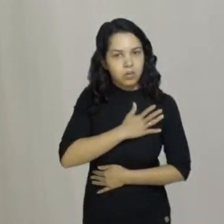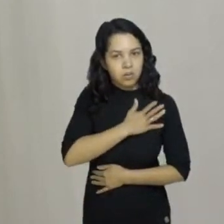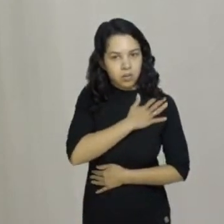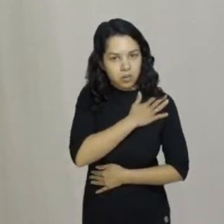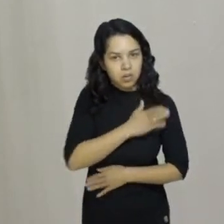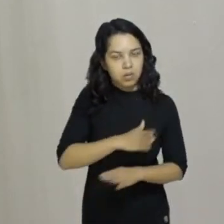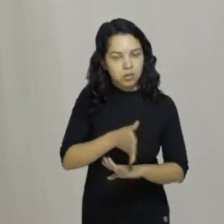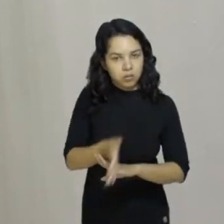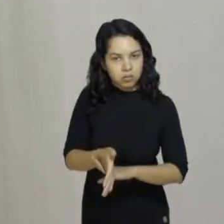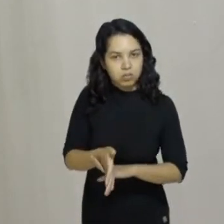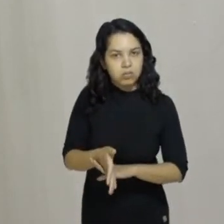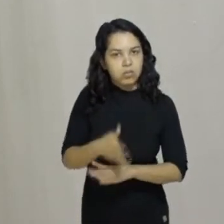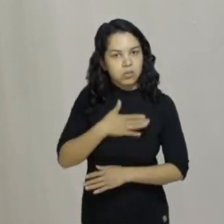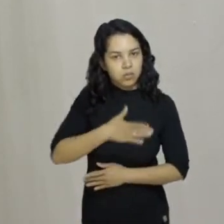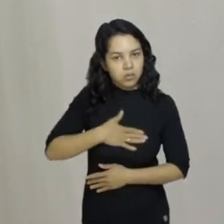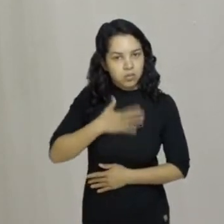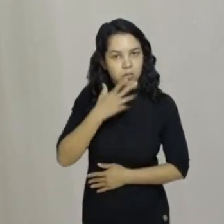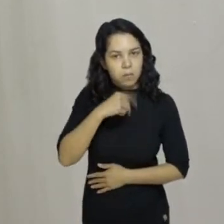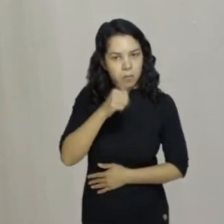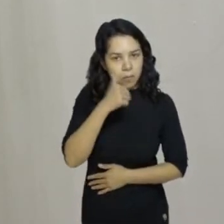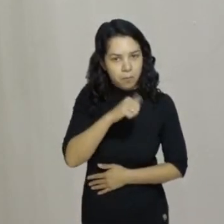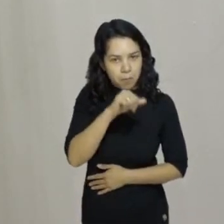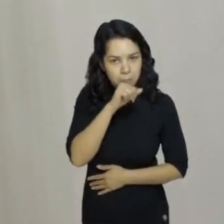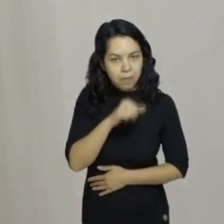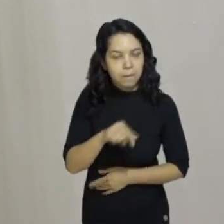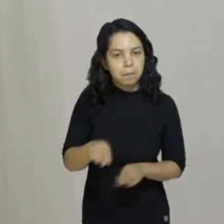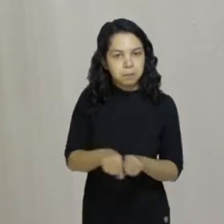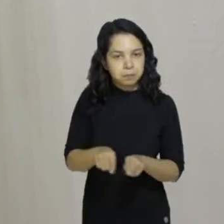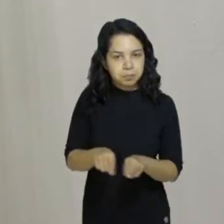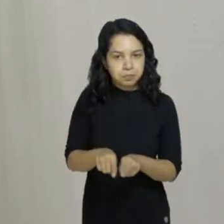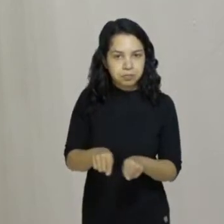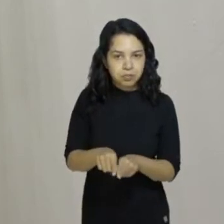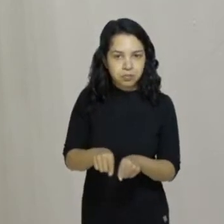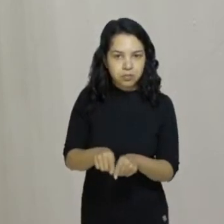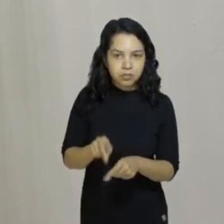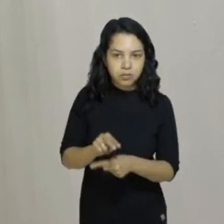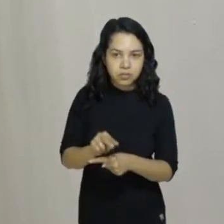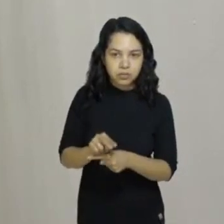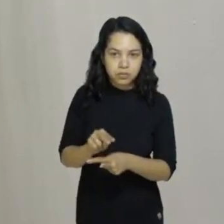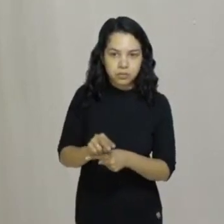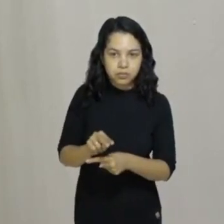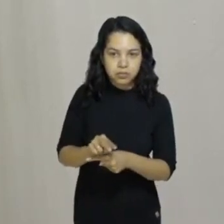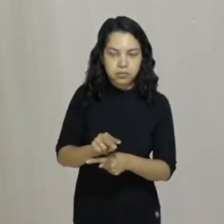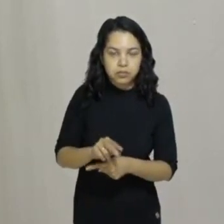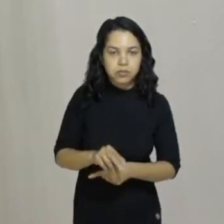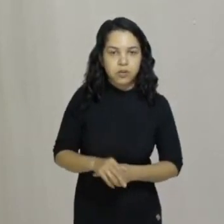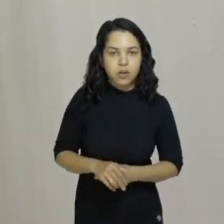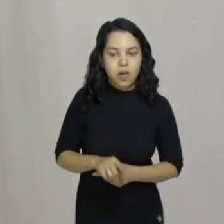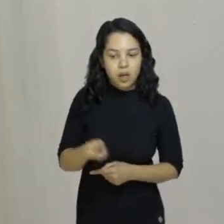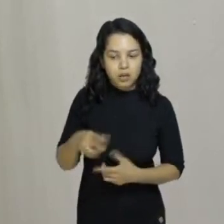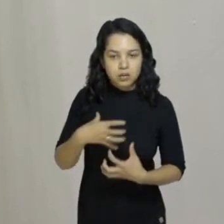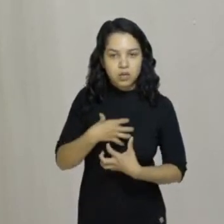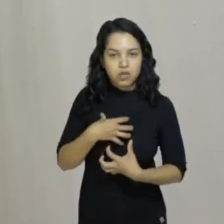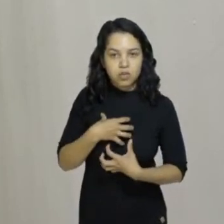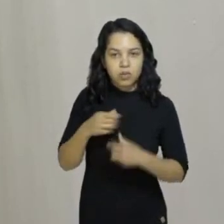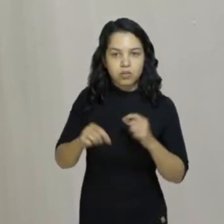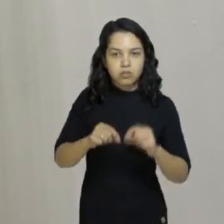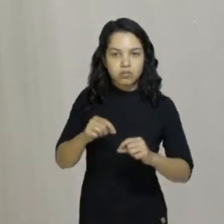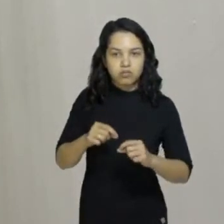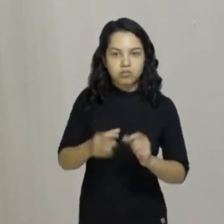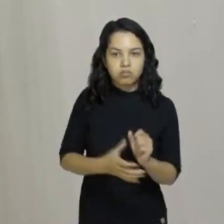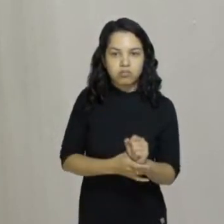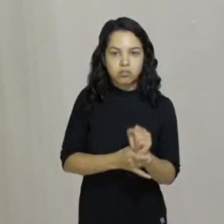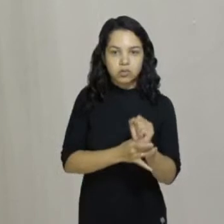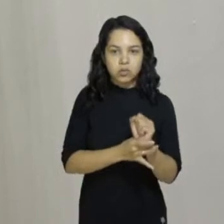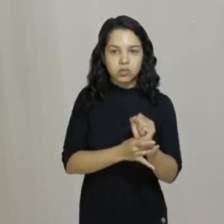pais estão contentes e satisfeitos com a presença da guarda municipal eles ficam seguros de saber que o